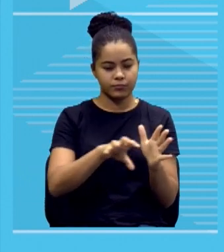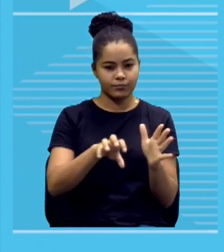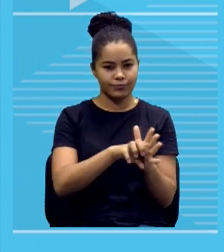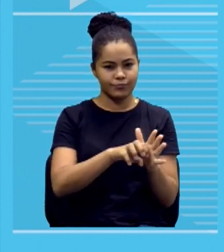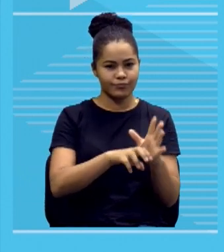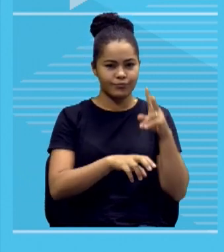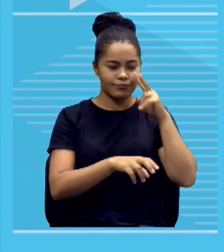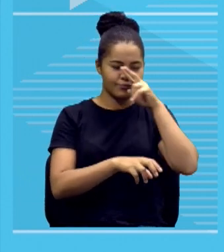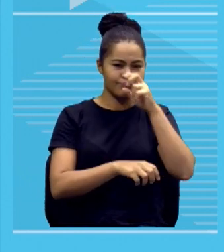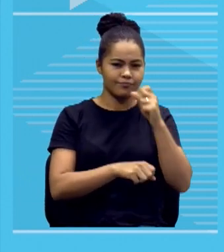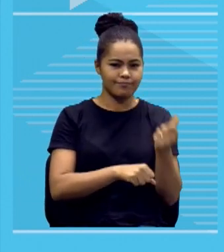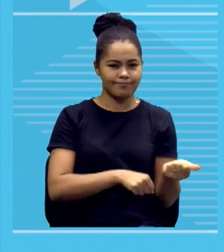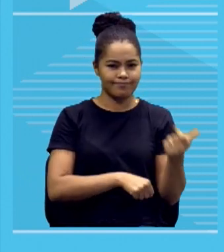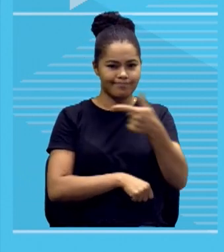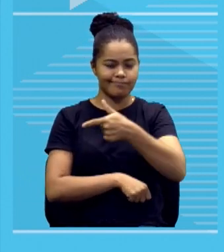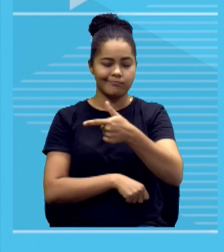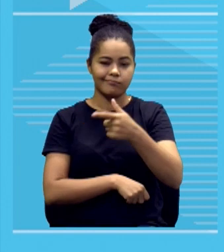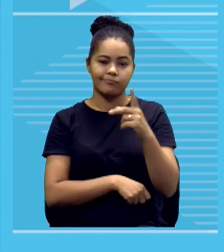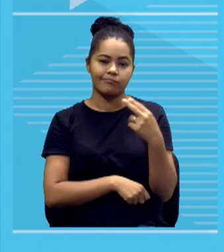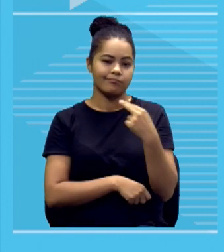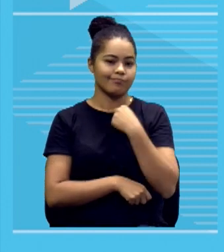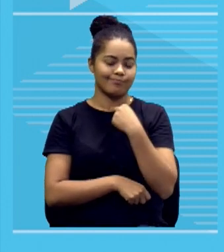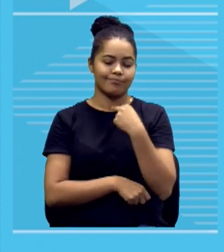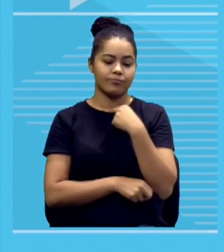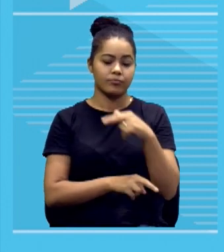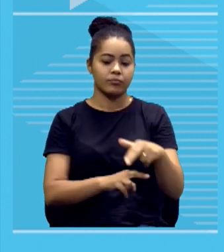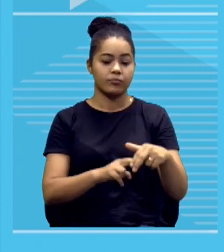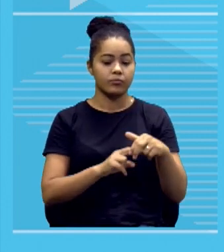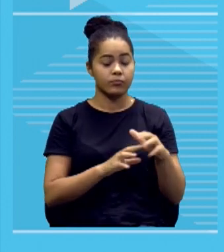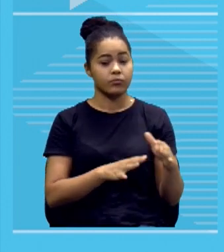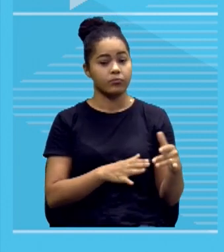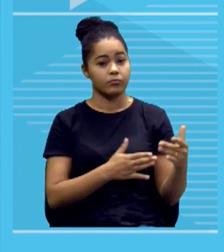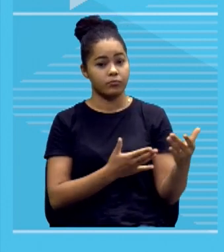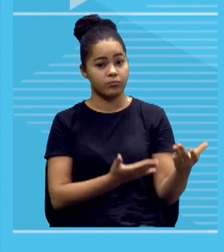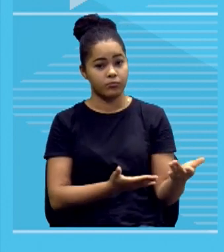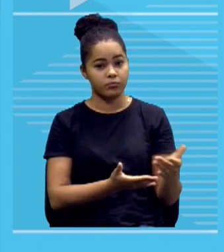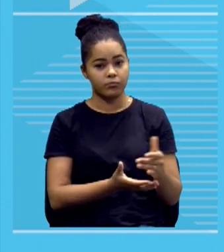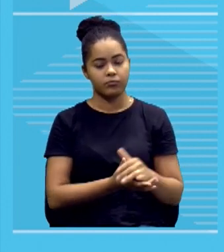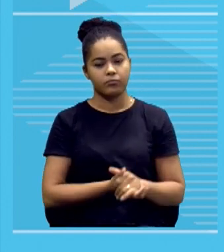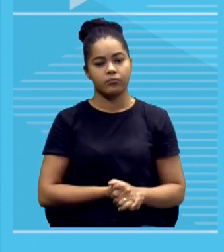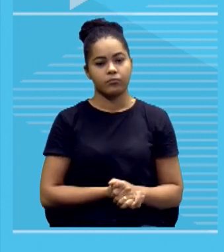que um gerador. Por quê? É só pensar um pouquinho.